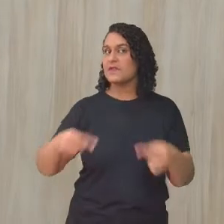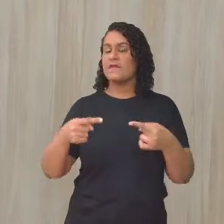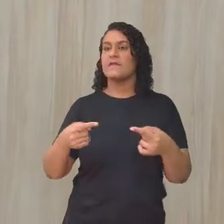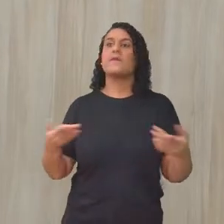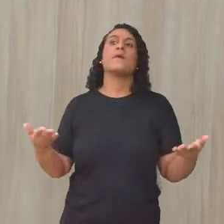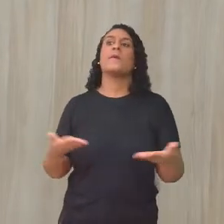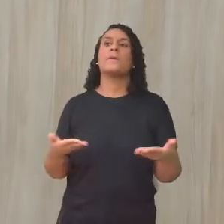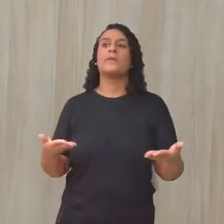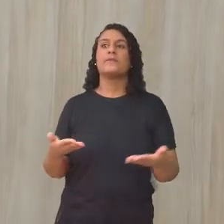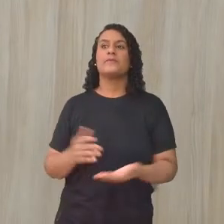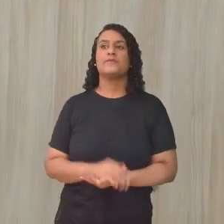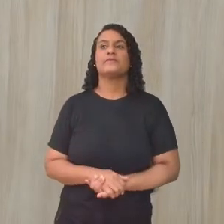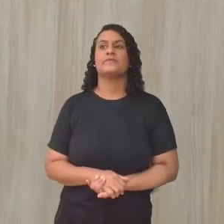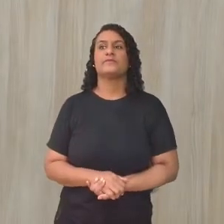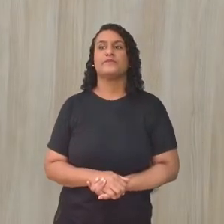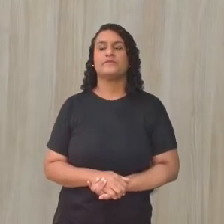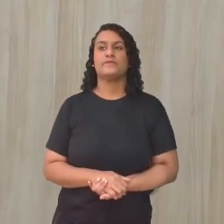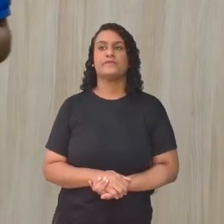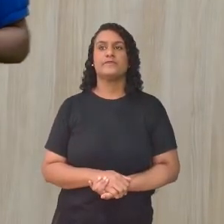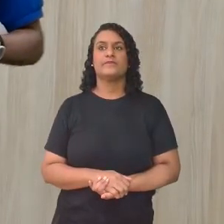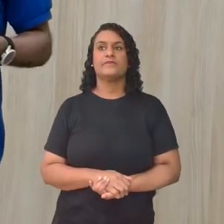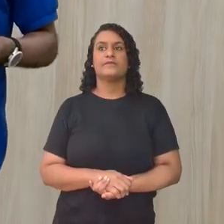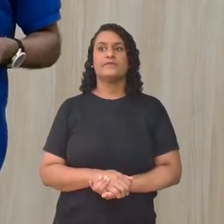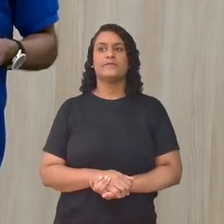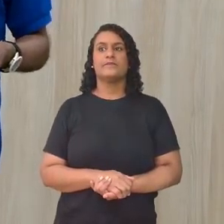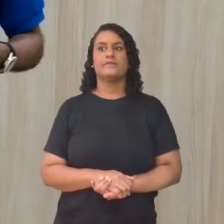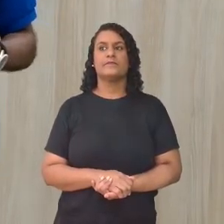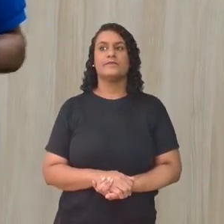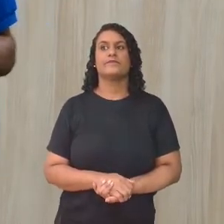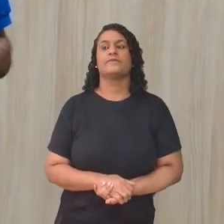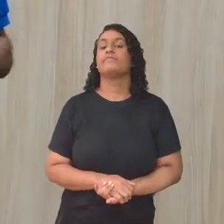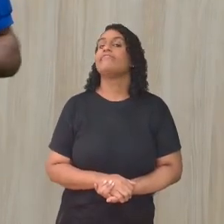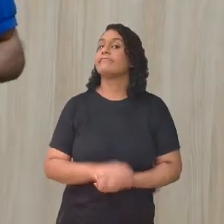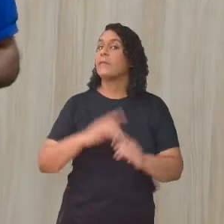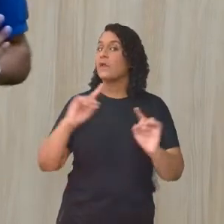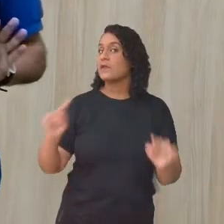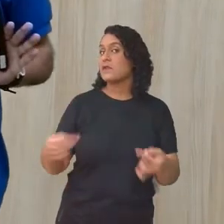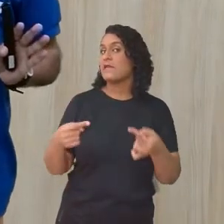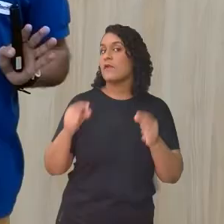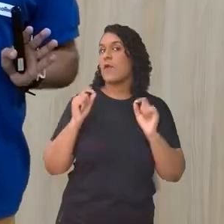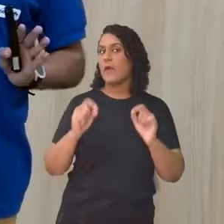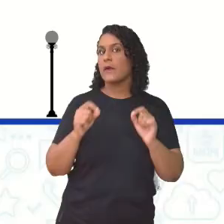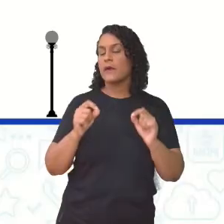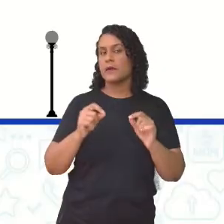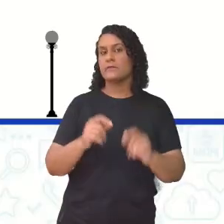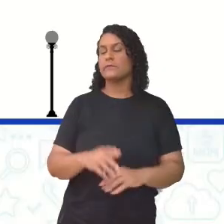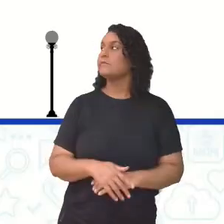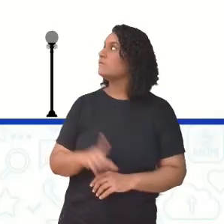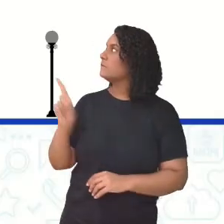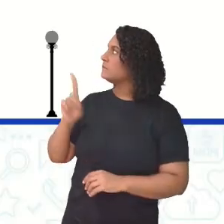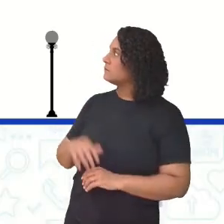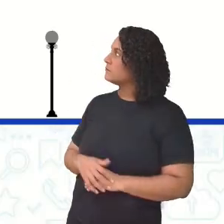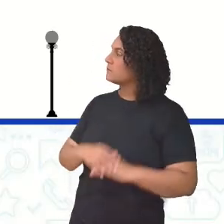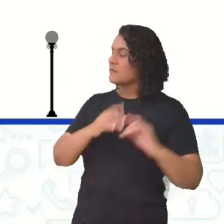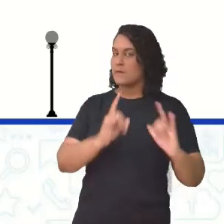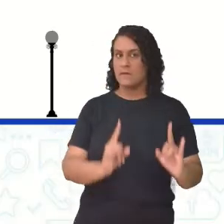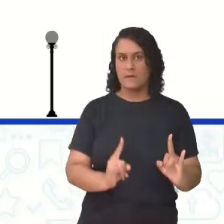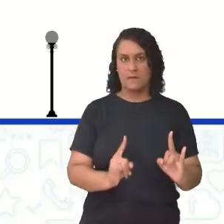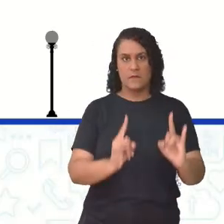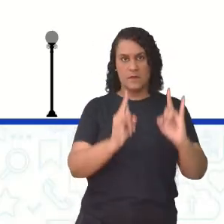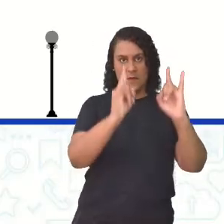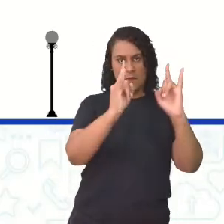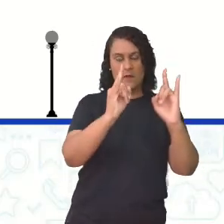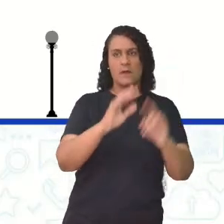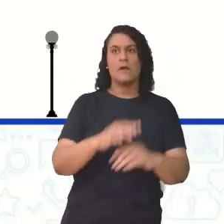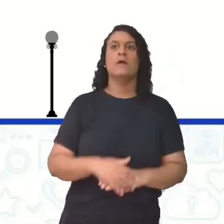ó. Deixa eu pensar aqui no desafio. E esse desafio eu tenho um prédio, tá bom? Pensa aí vocês agora. Tem um prédio